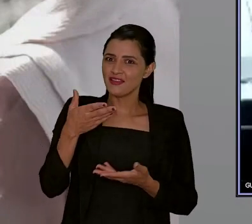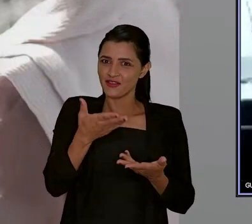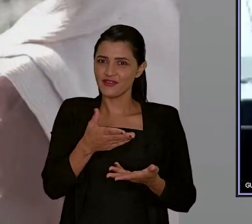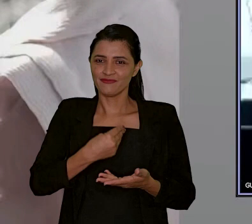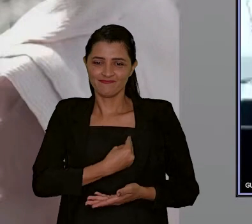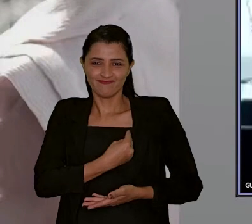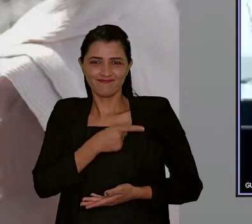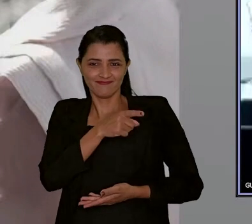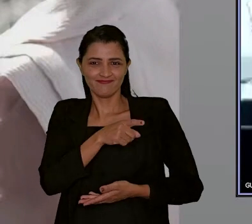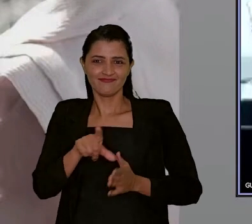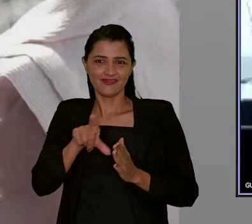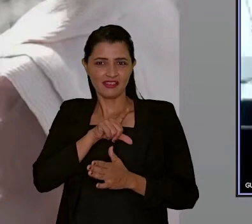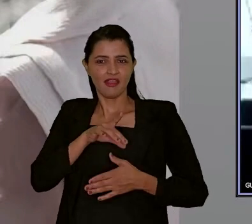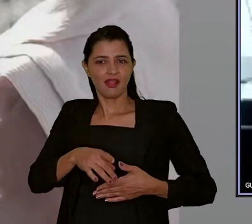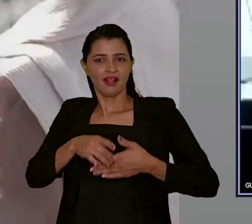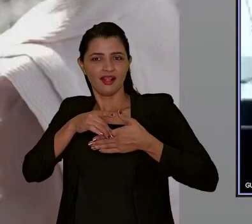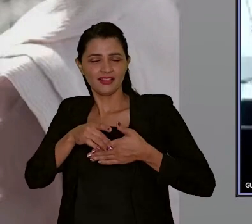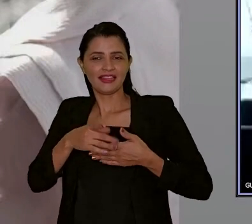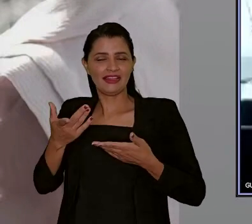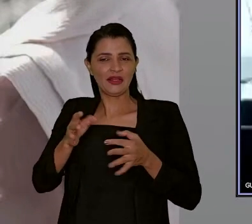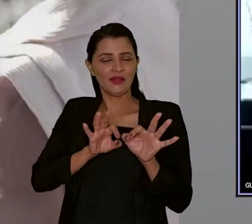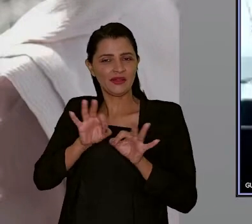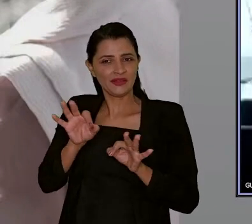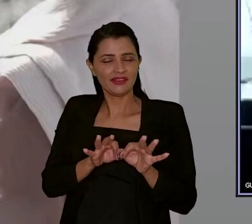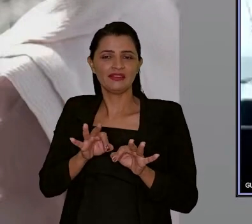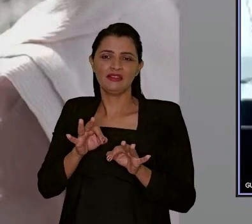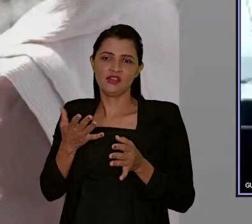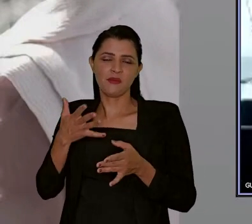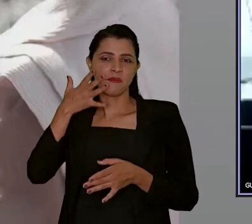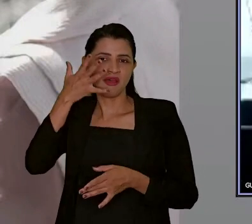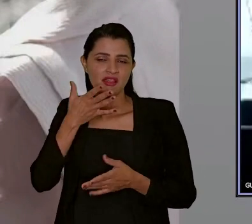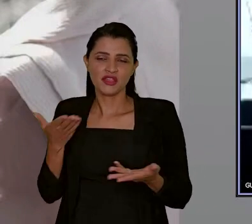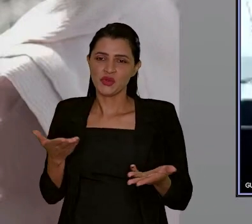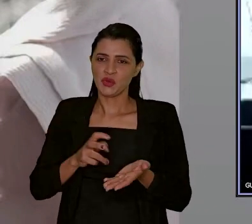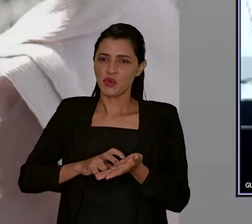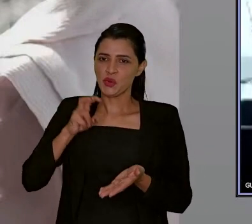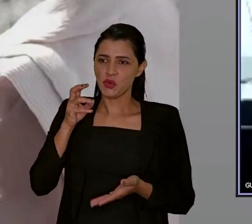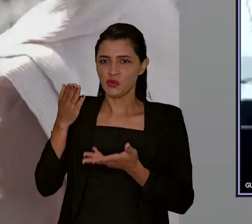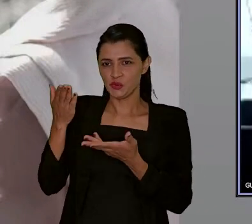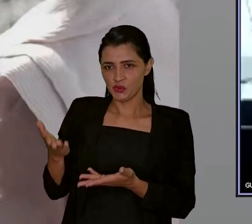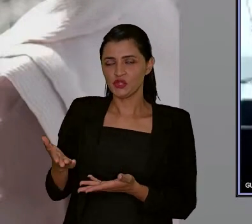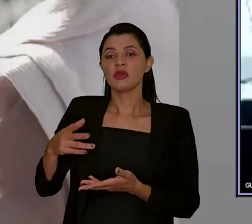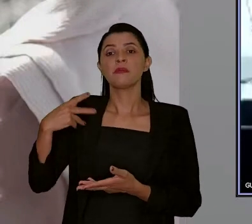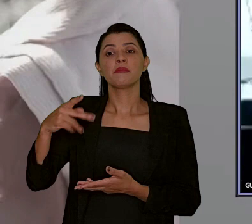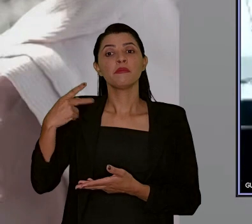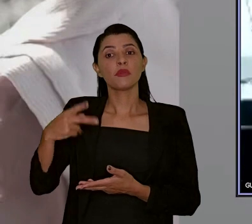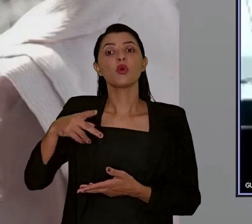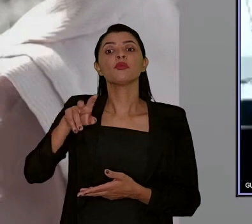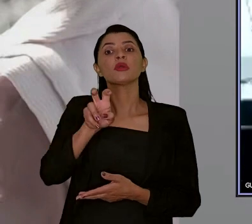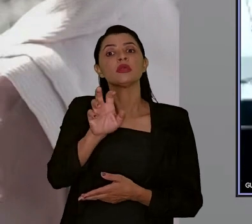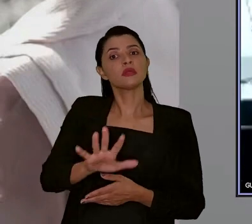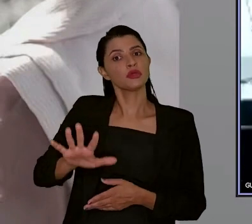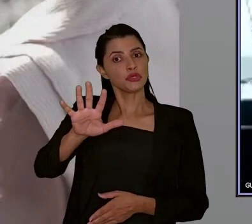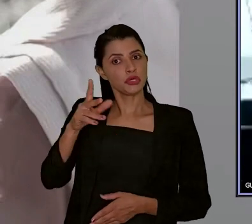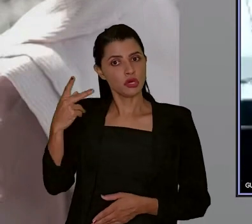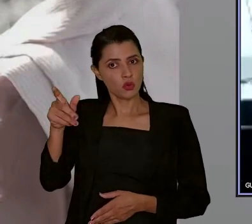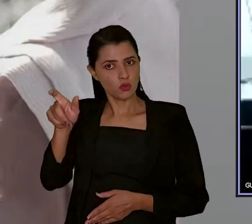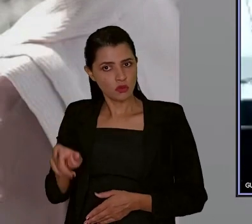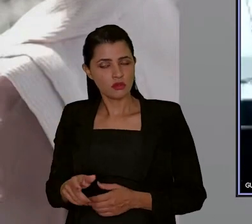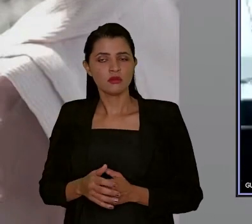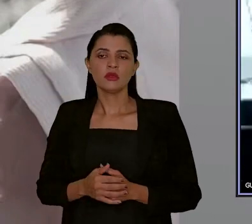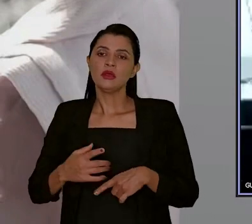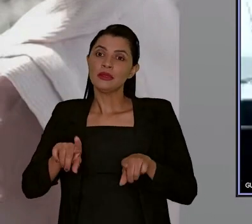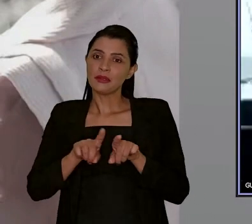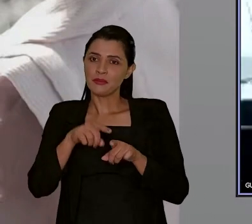conduzindo os trabalhos nessa manhã, desembargador da 5ª Região. Também agradecer o desembargador Fernando